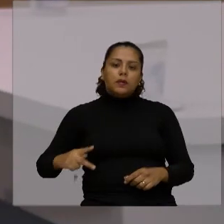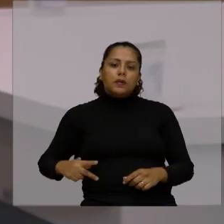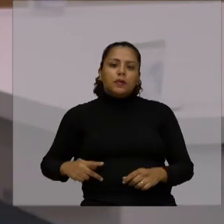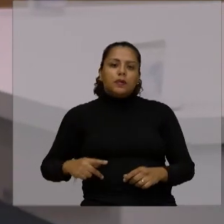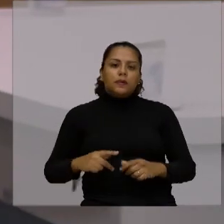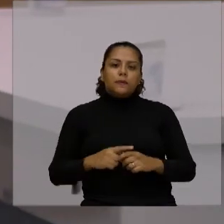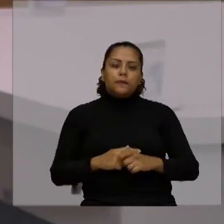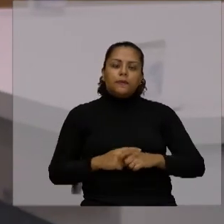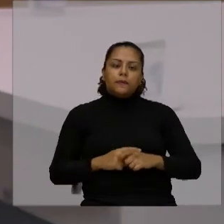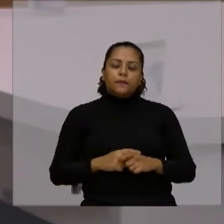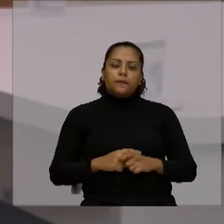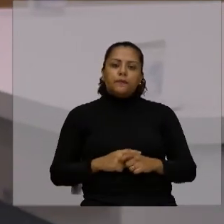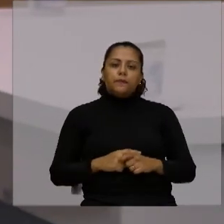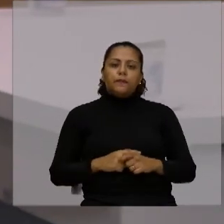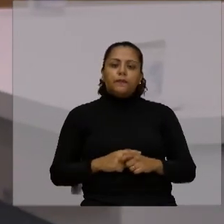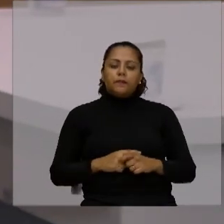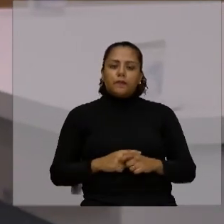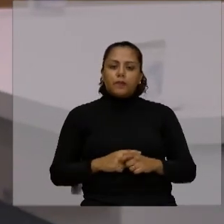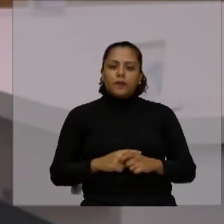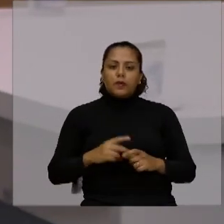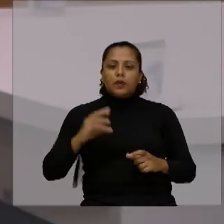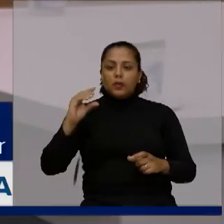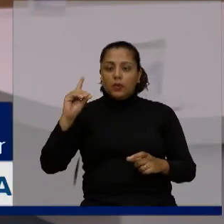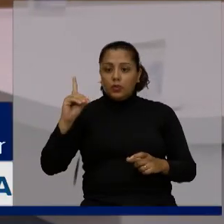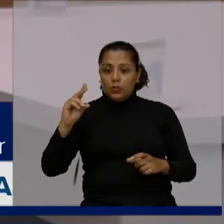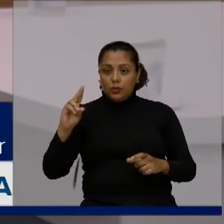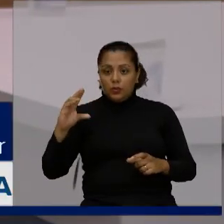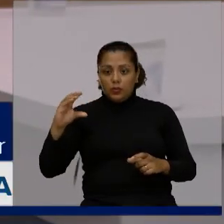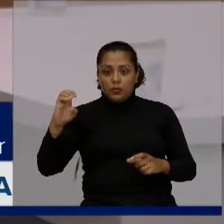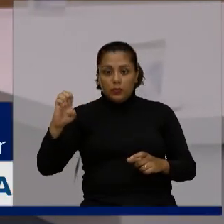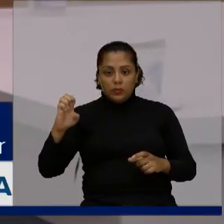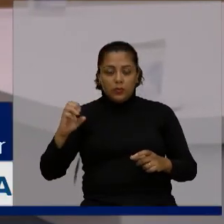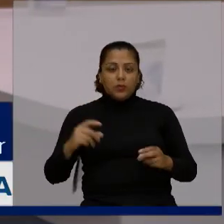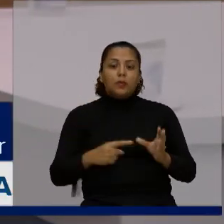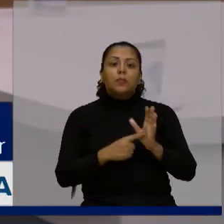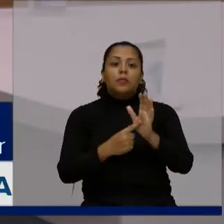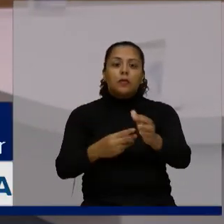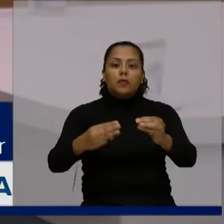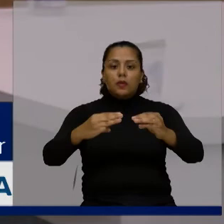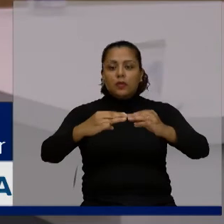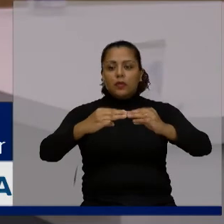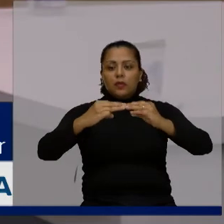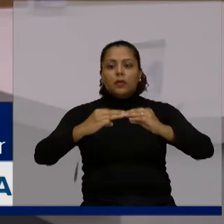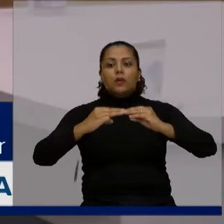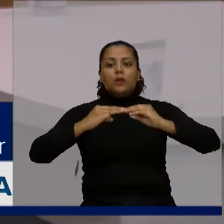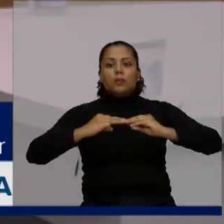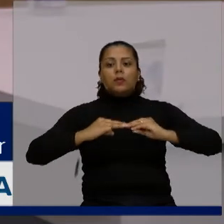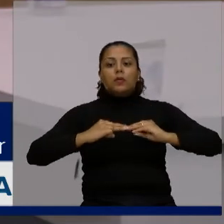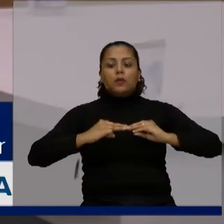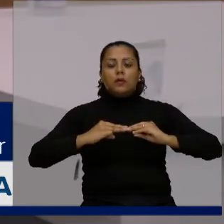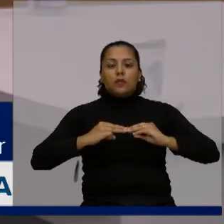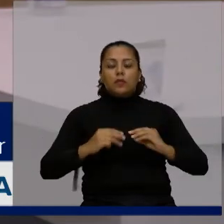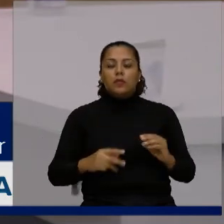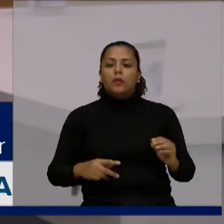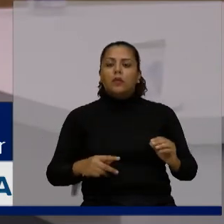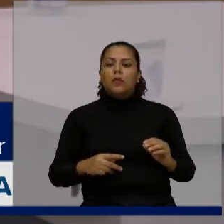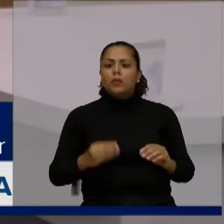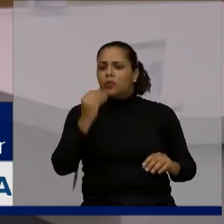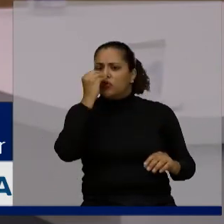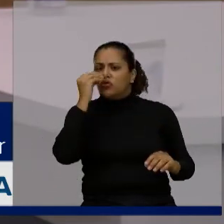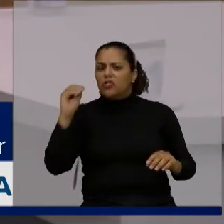a título de ilustrar o que se trata essa moção de repúdio ao projeto de lei